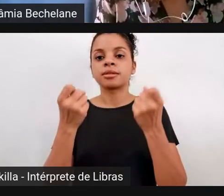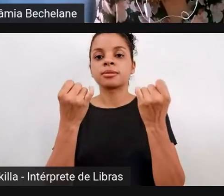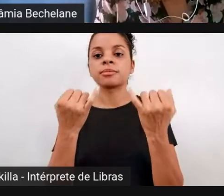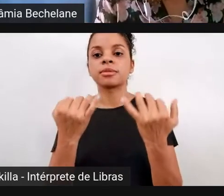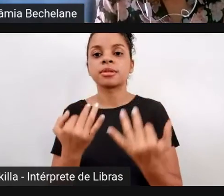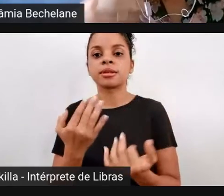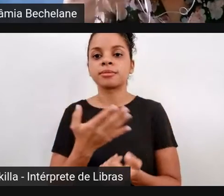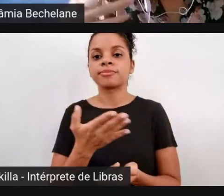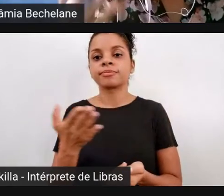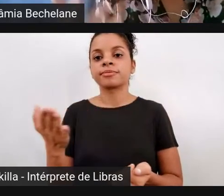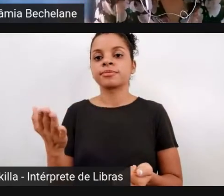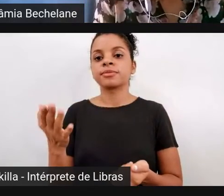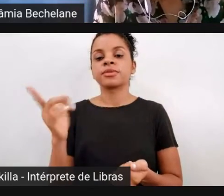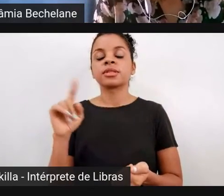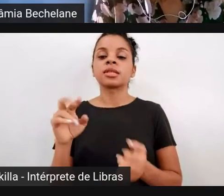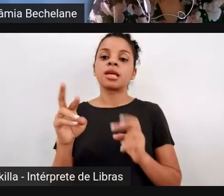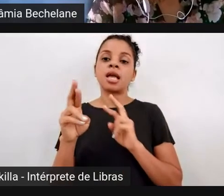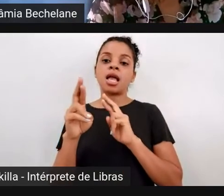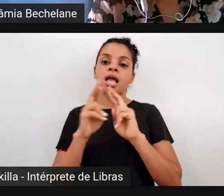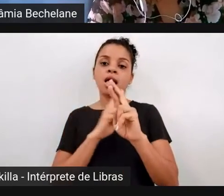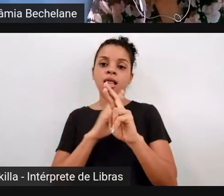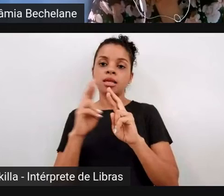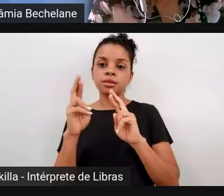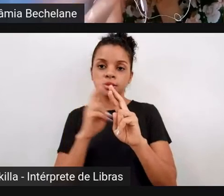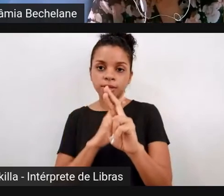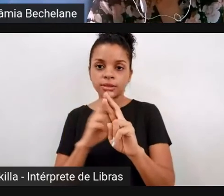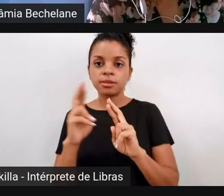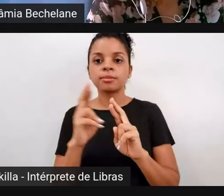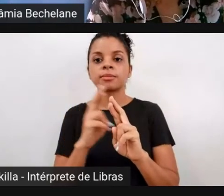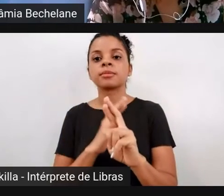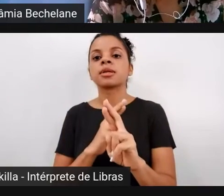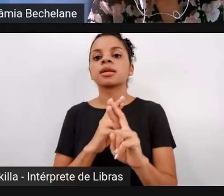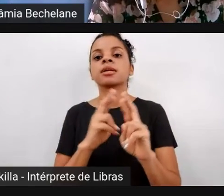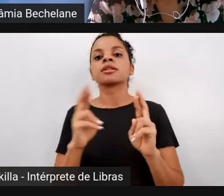de relacionamento. Acho que quando a gente fala de assessoria de